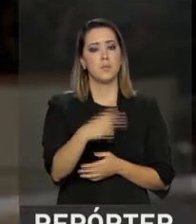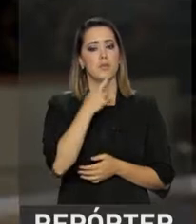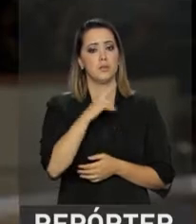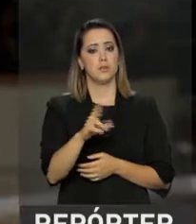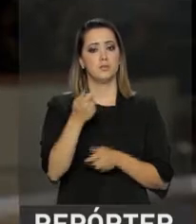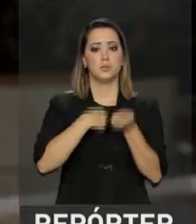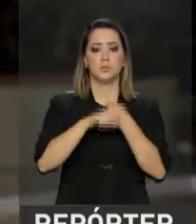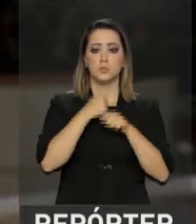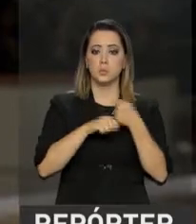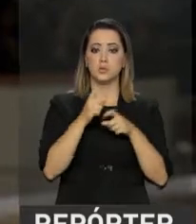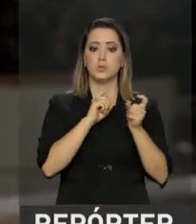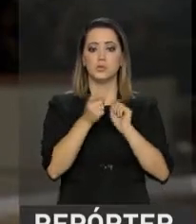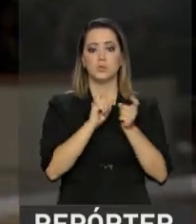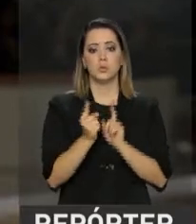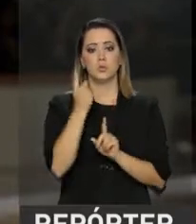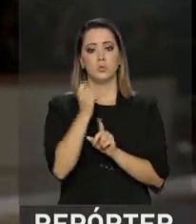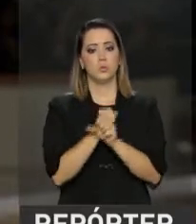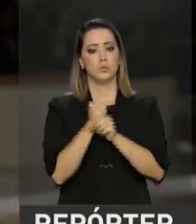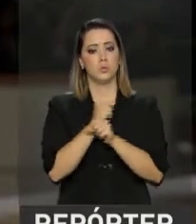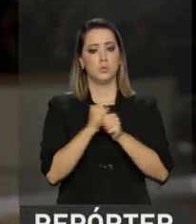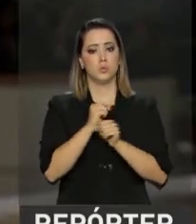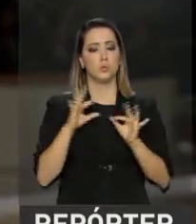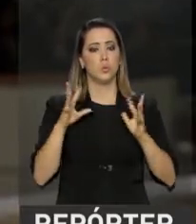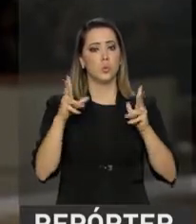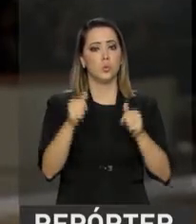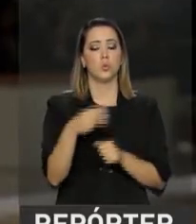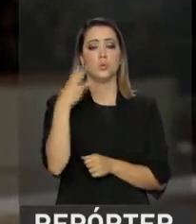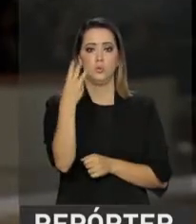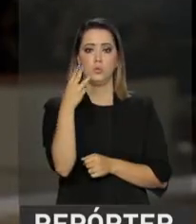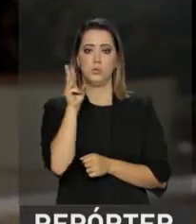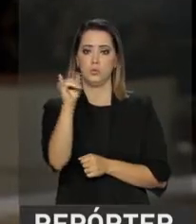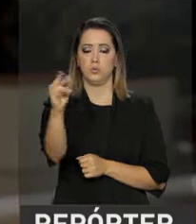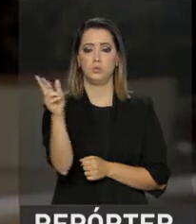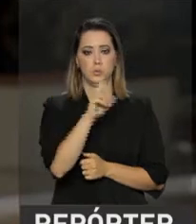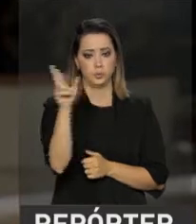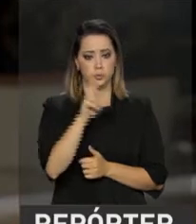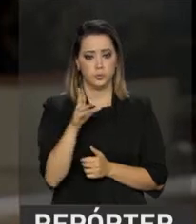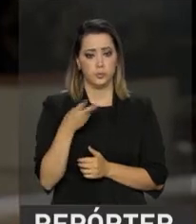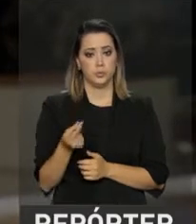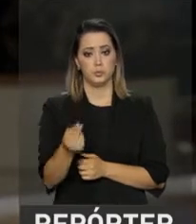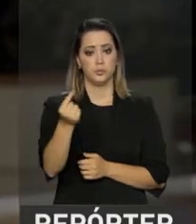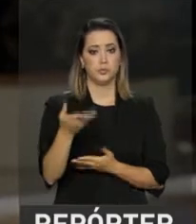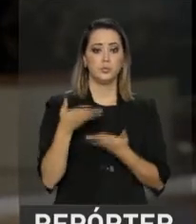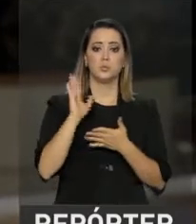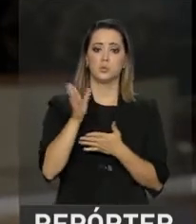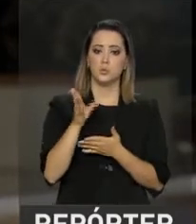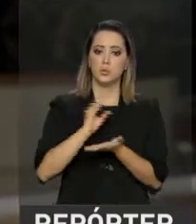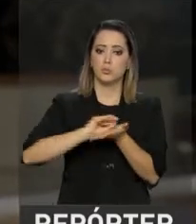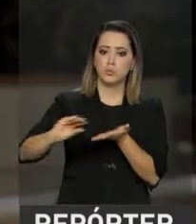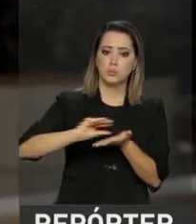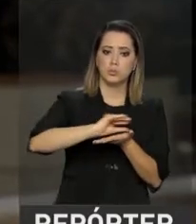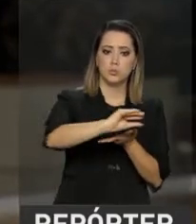na administração durante um ano o total de 3 bilhões e meio de reais o dinheiro vem sendo reaplicado